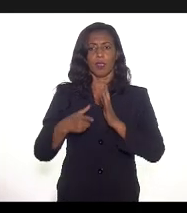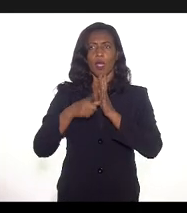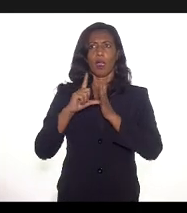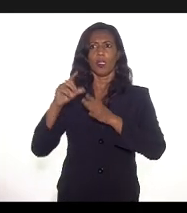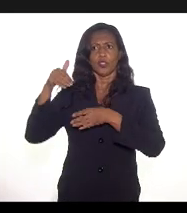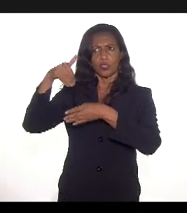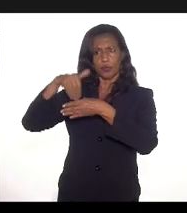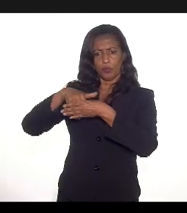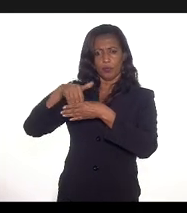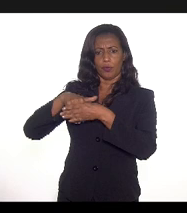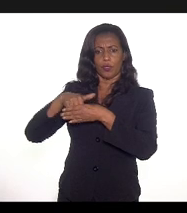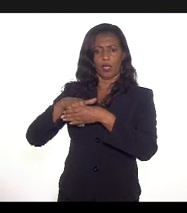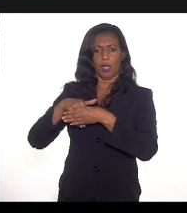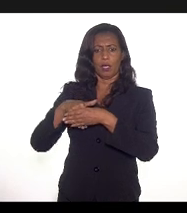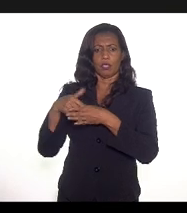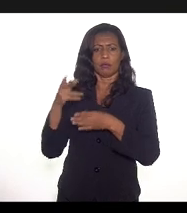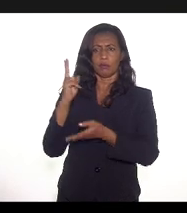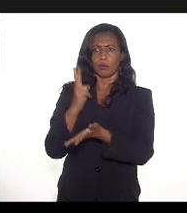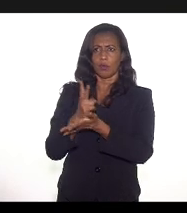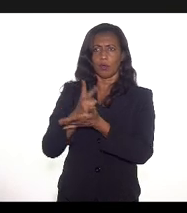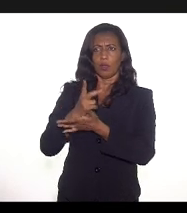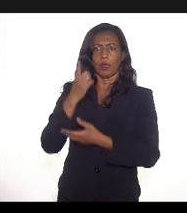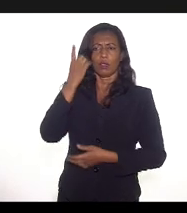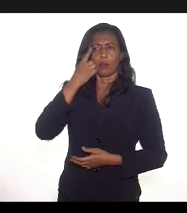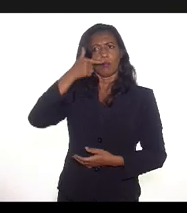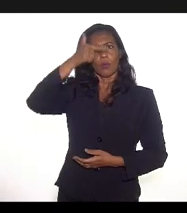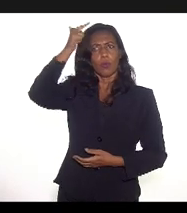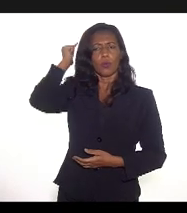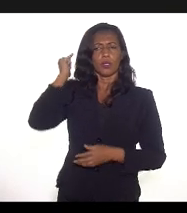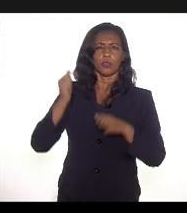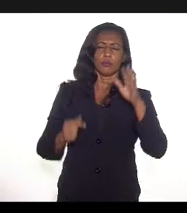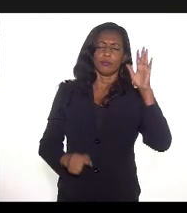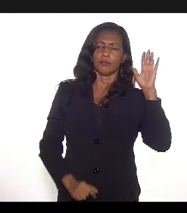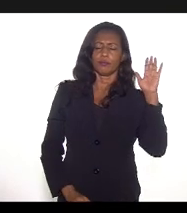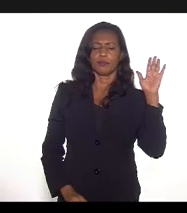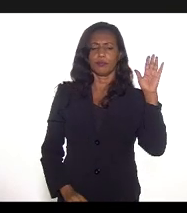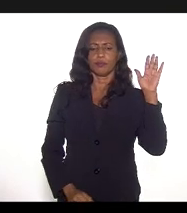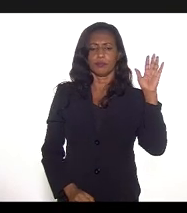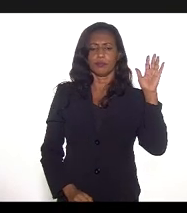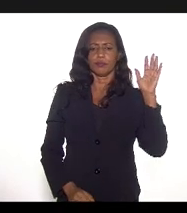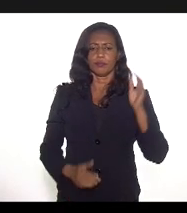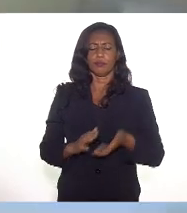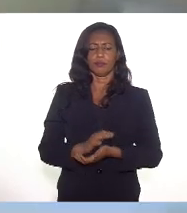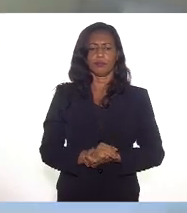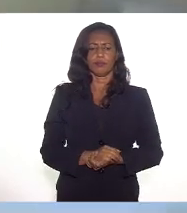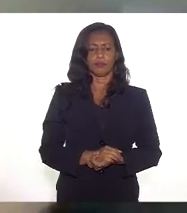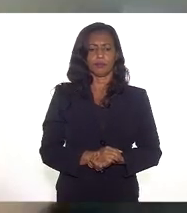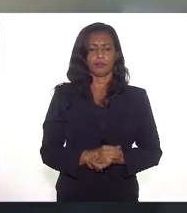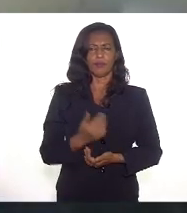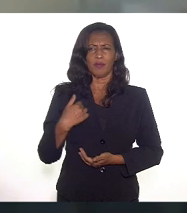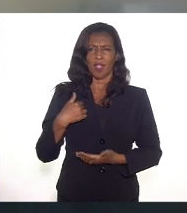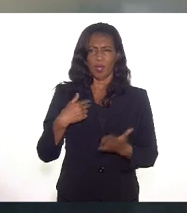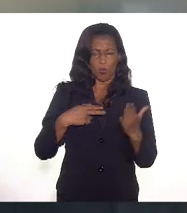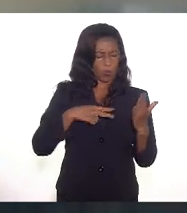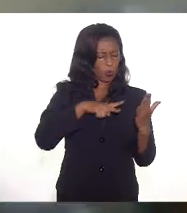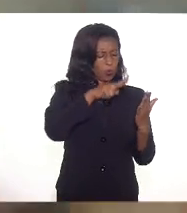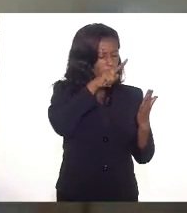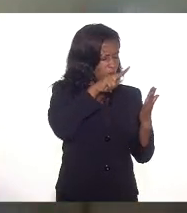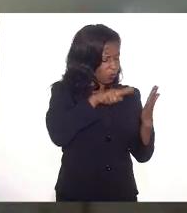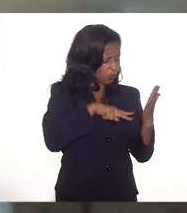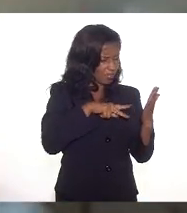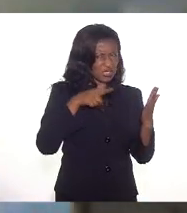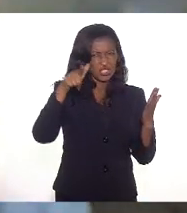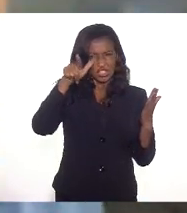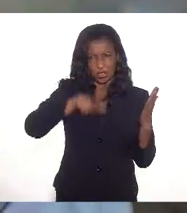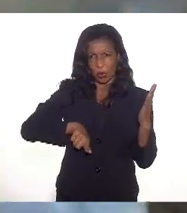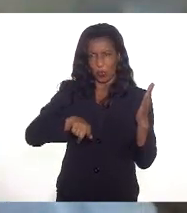aqui, simbólico, deputado Luiz. Senhor presidente, eu lendo novamente o